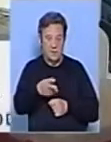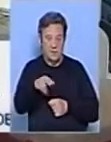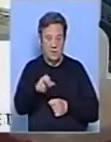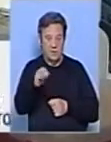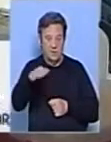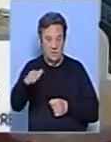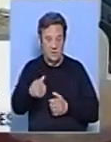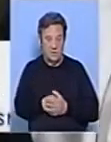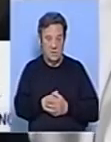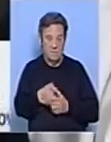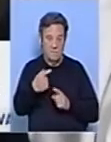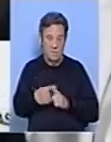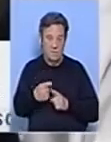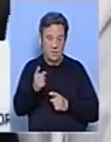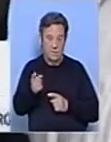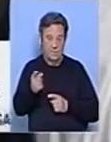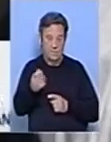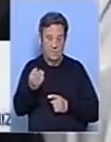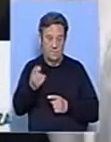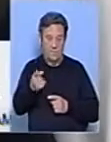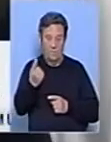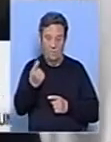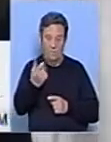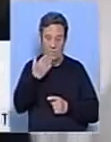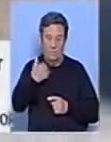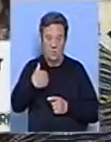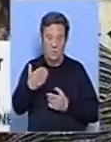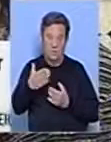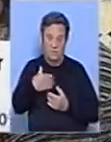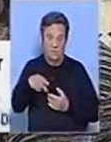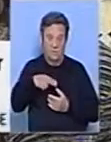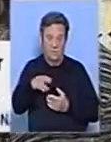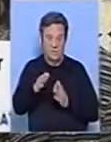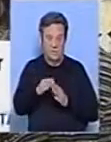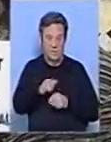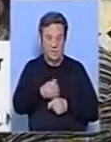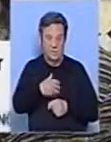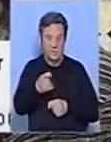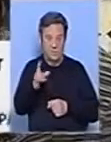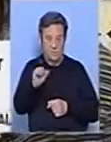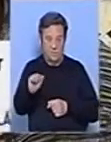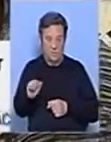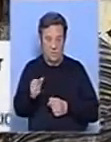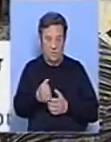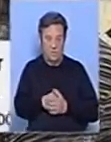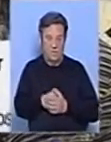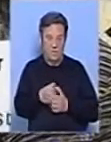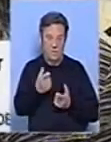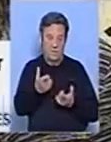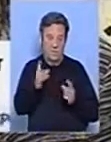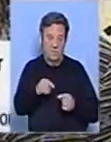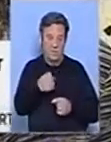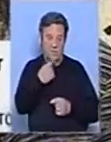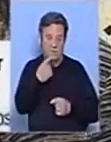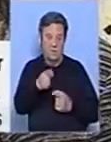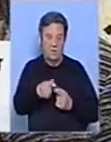Neurociências. Para além de facto ser uma honra receber este prémio da Santa Casa de Misericórdia de Lisboa, é também, vamos dizer,